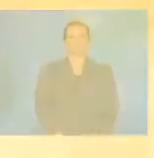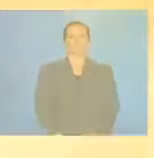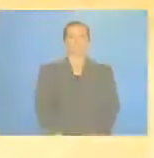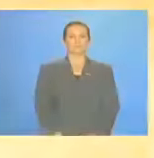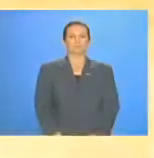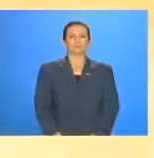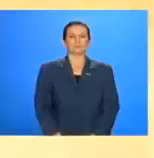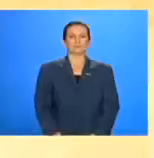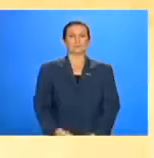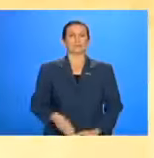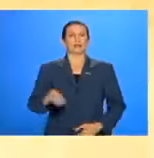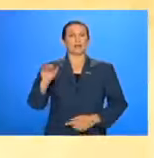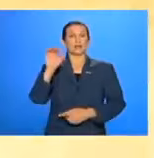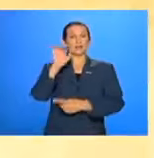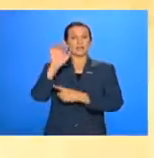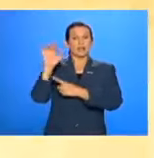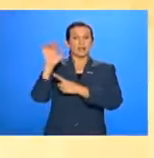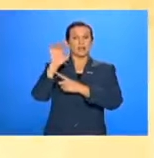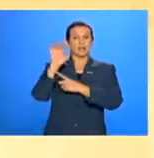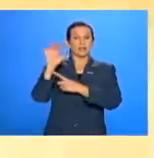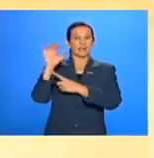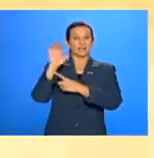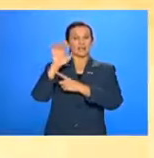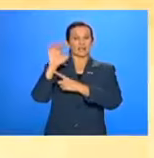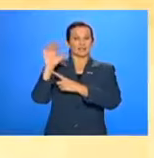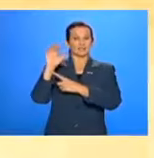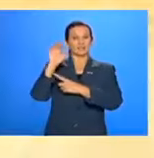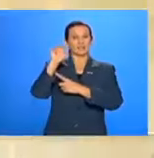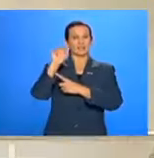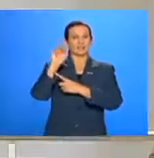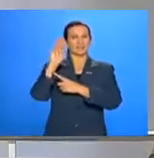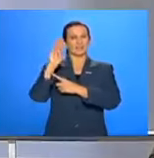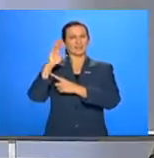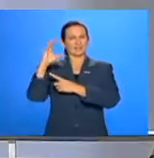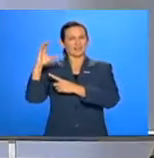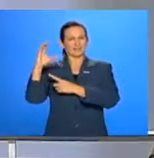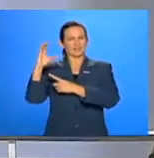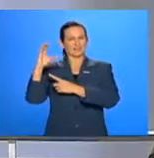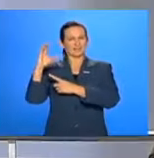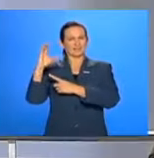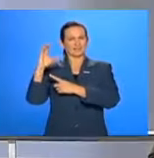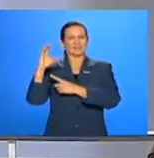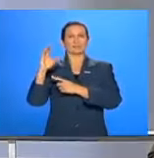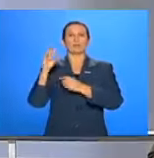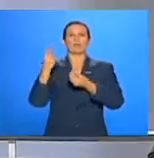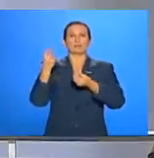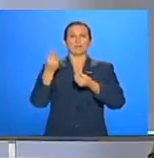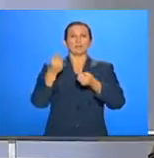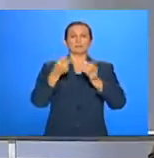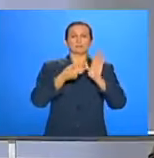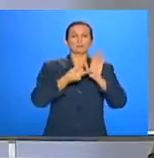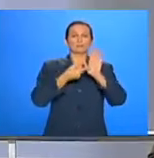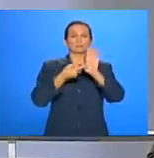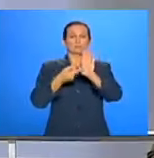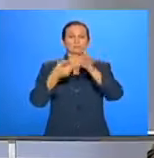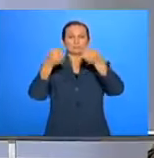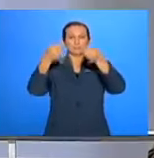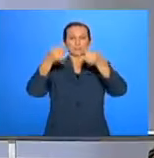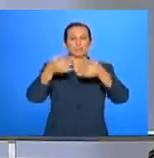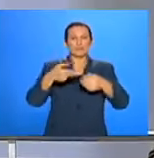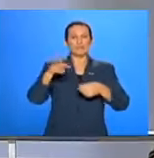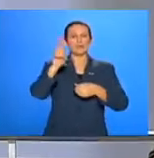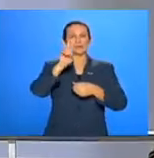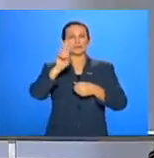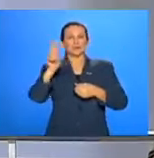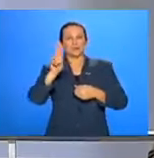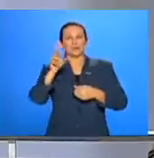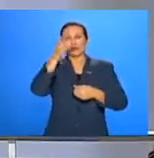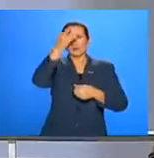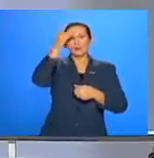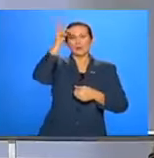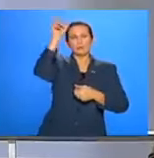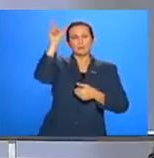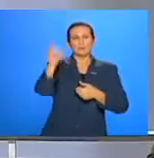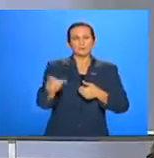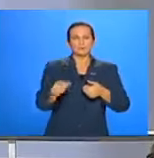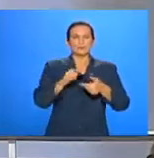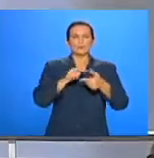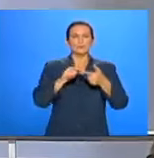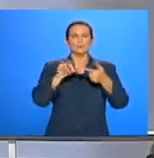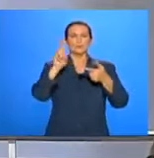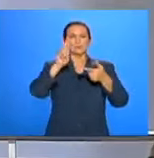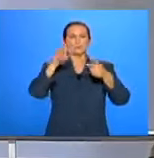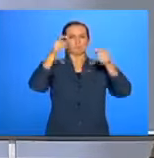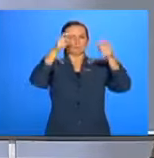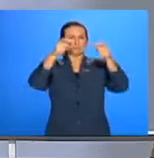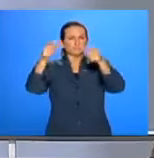A datilologia, o alfabeto manual, usada para expressar nomes de pessoas, lugares